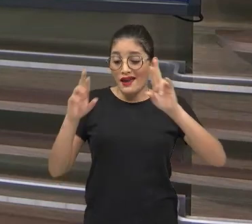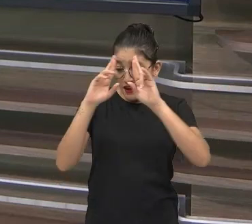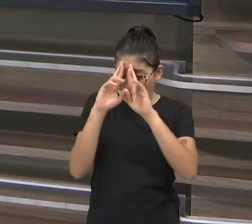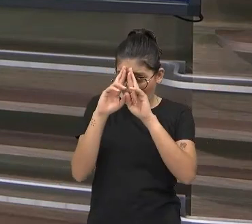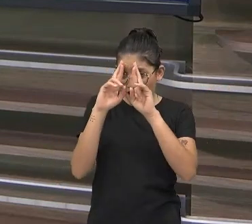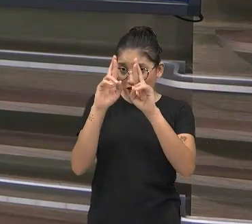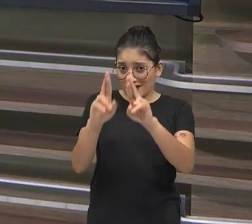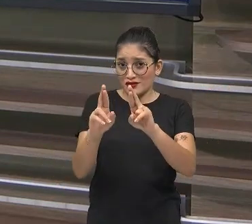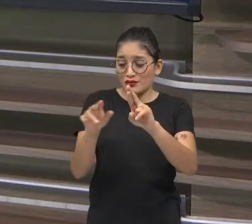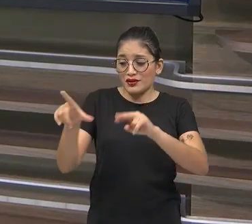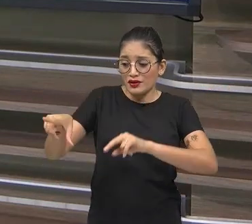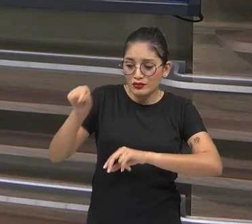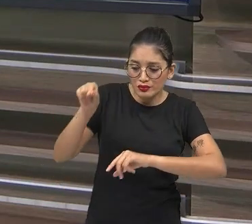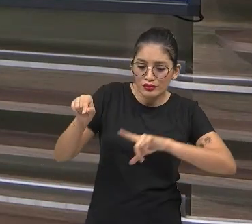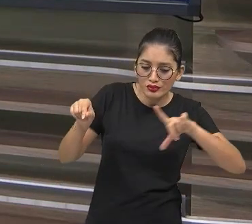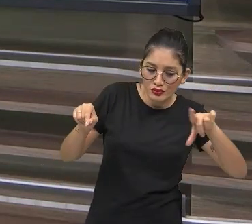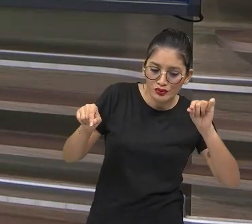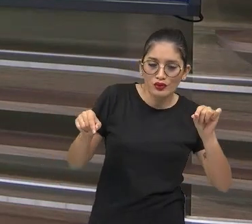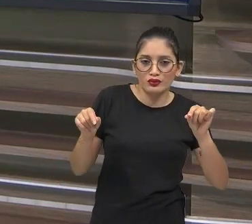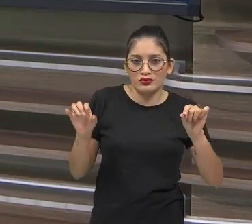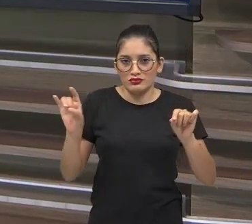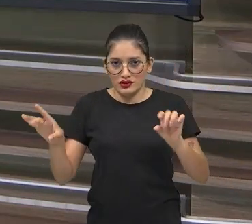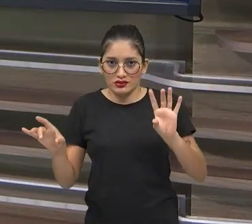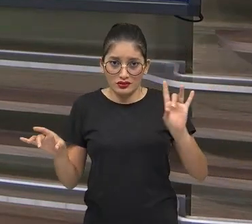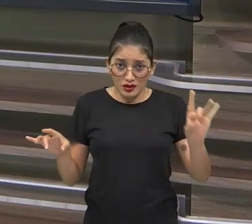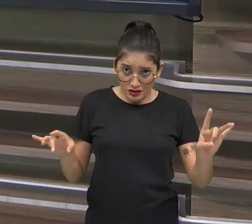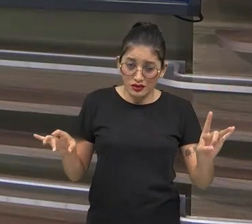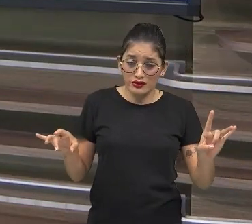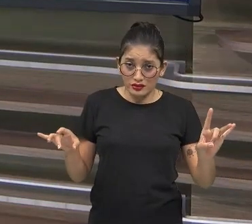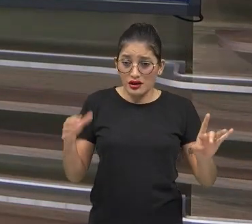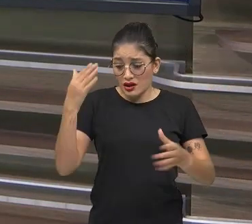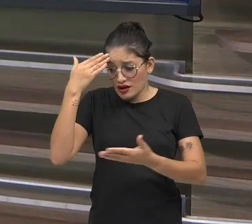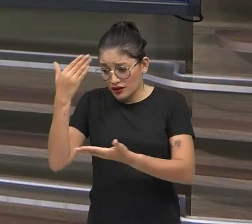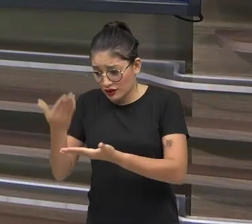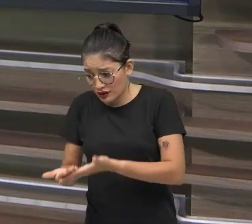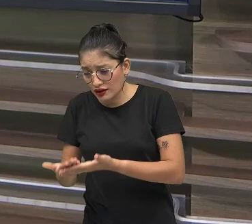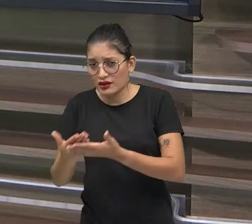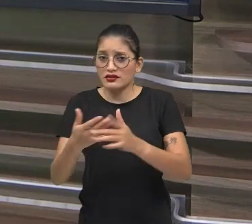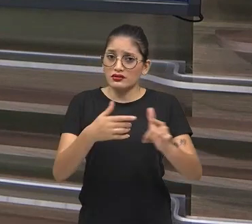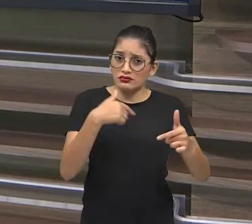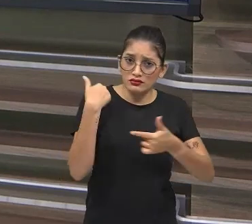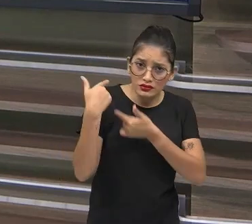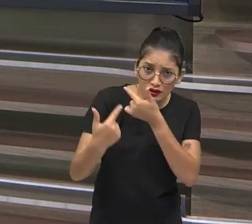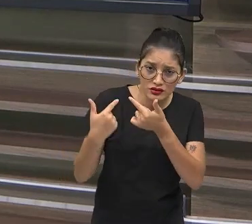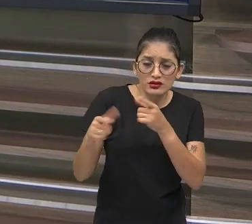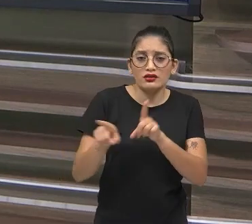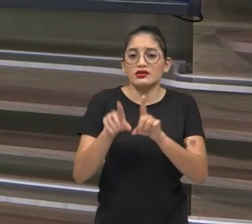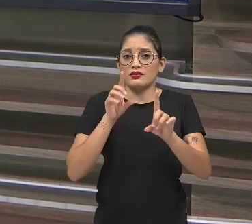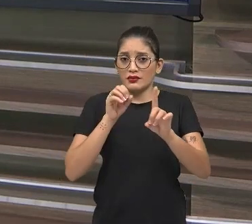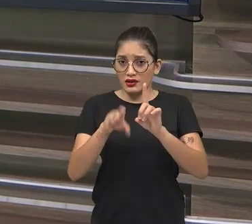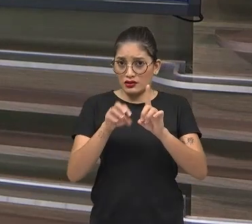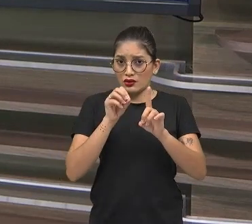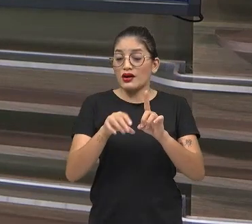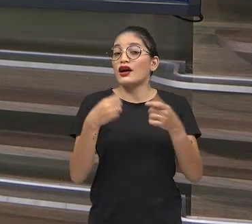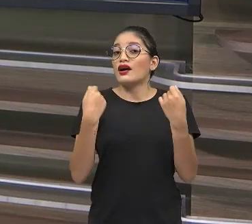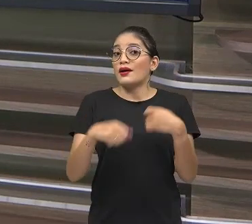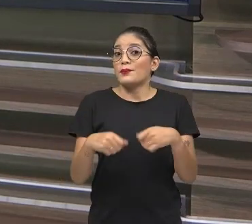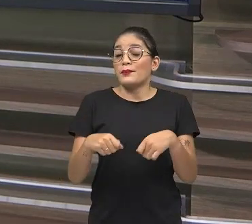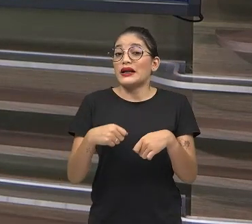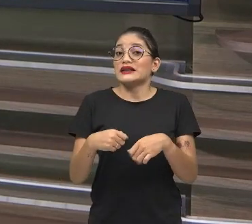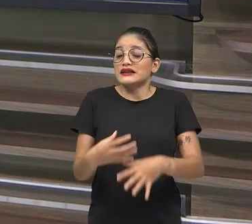pela escolha de cada um, das suas crenças, das suas tradições e dos seus dogmas. Isto tem que estar